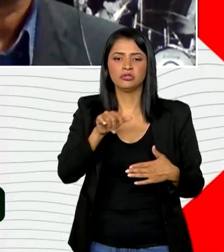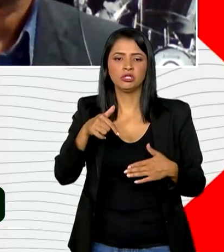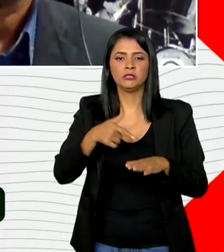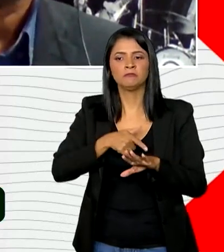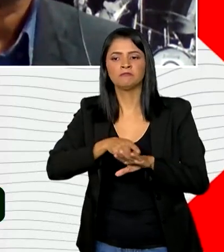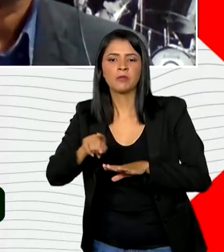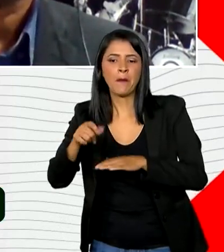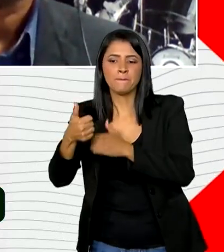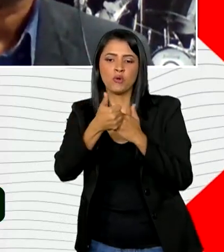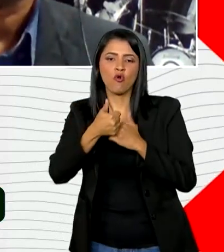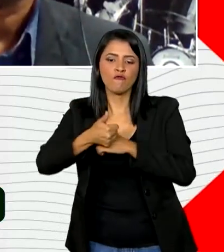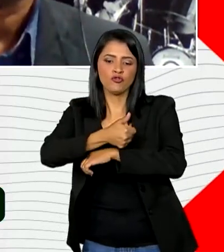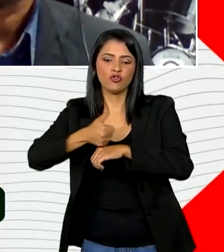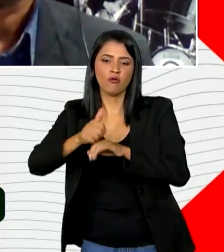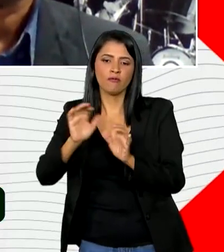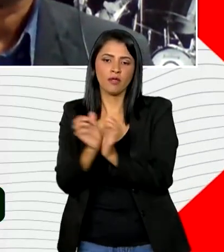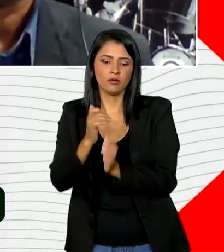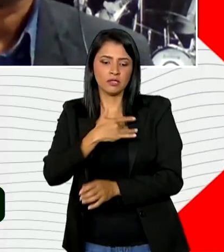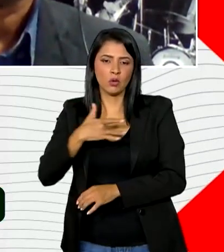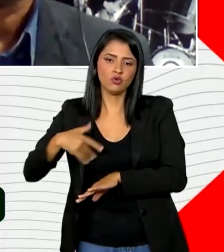13,45% e do tomate, que caiu